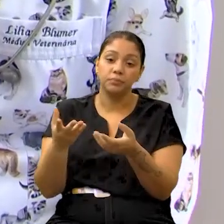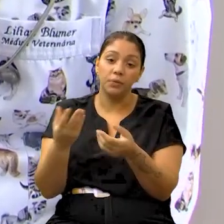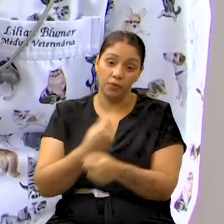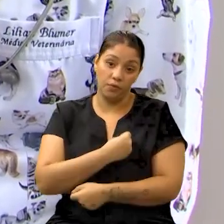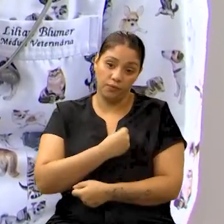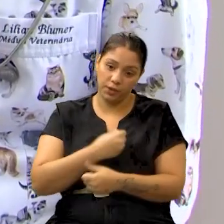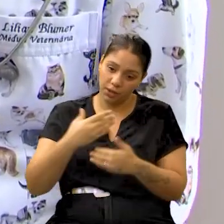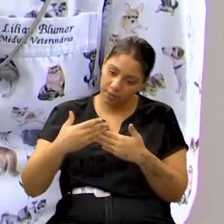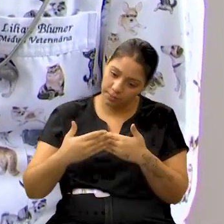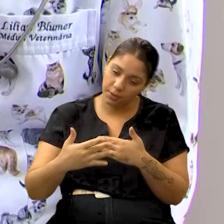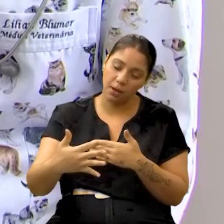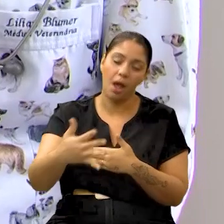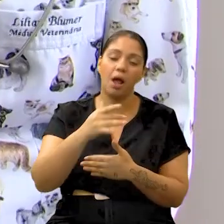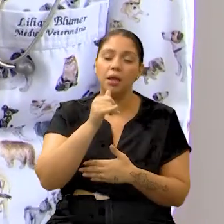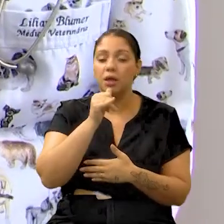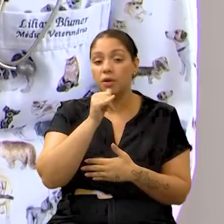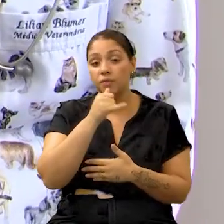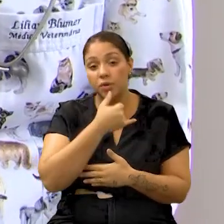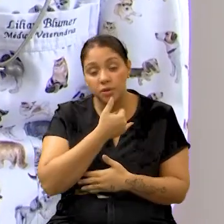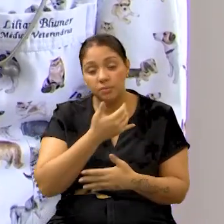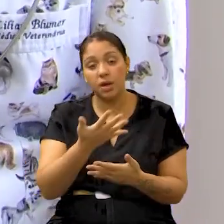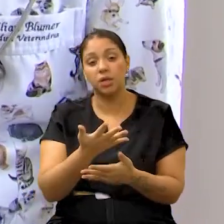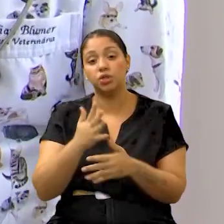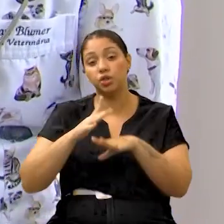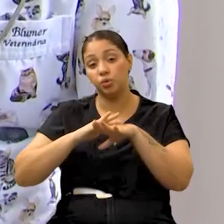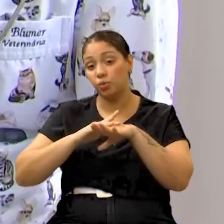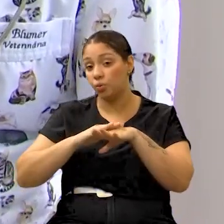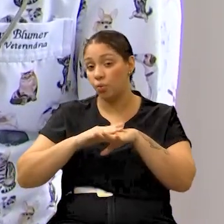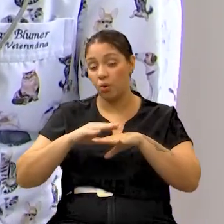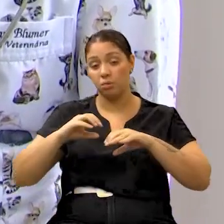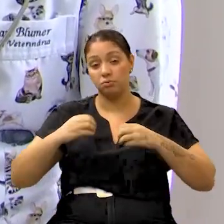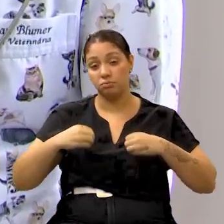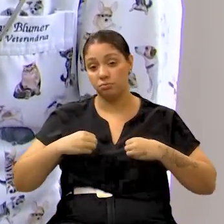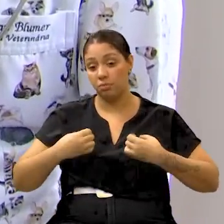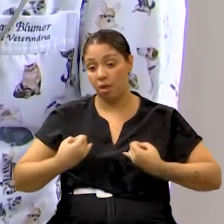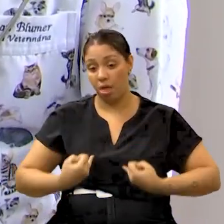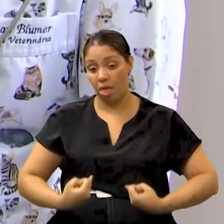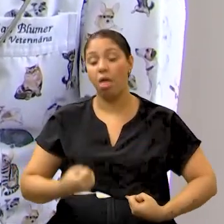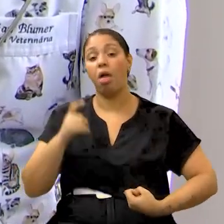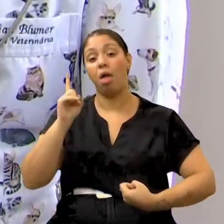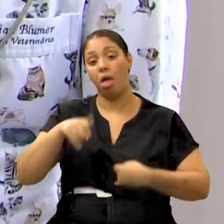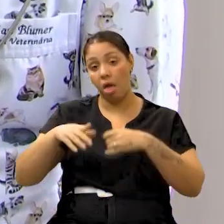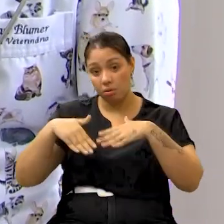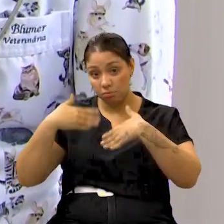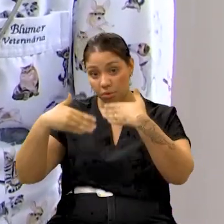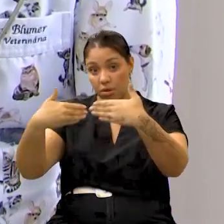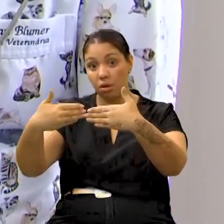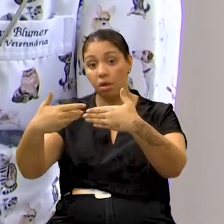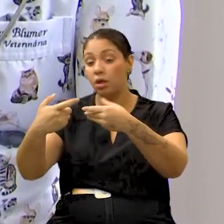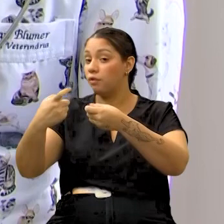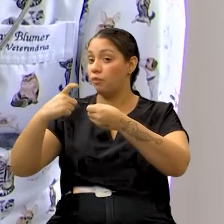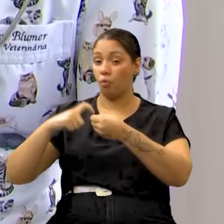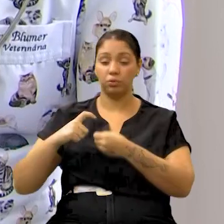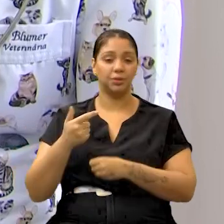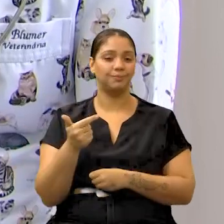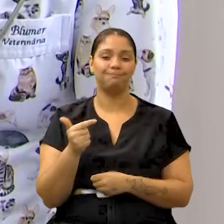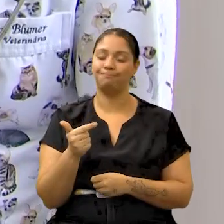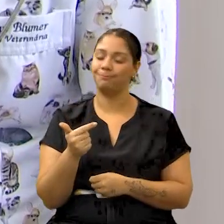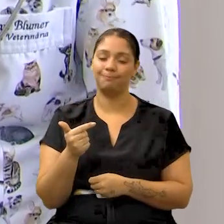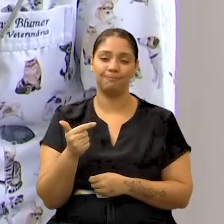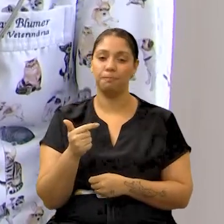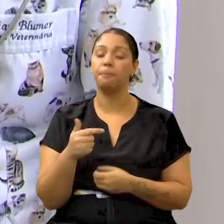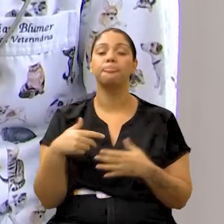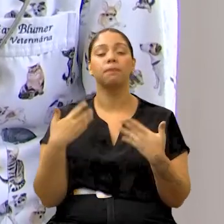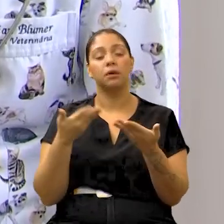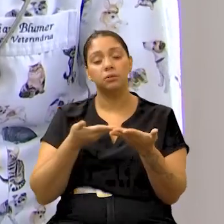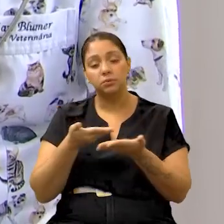a sobrevida. Então, infelizmente, a doença renal, ela é progressiva e ela é irreversível. E